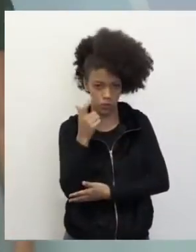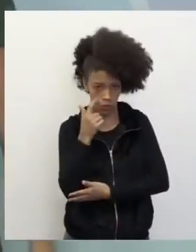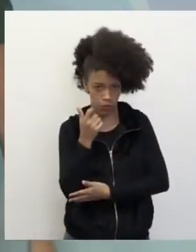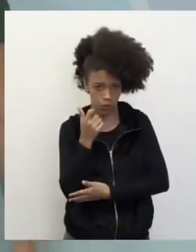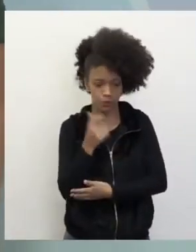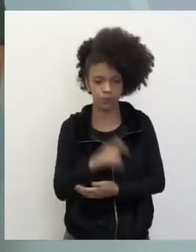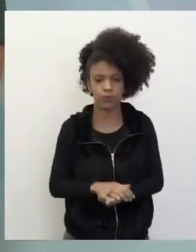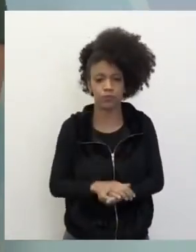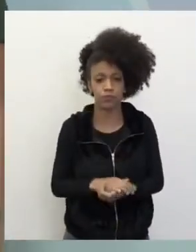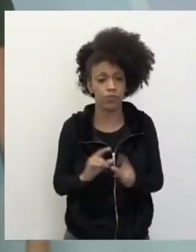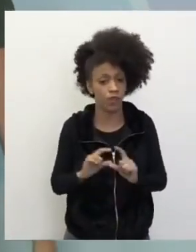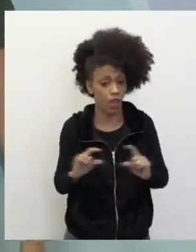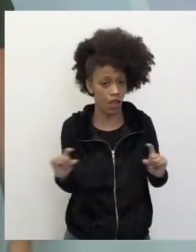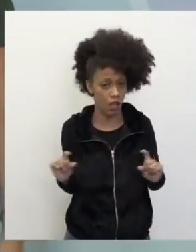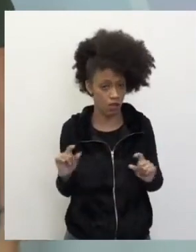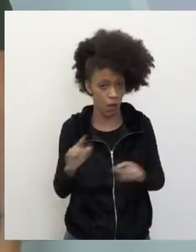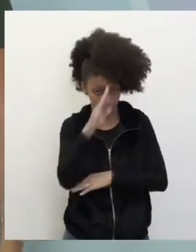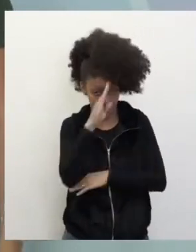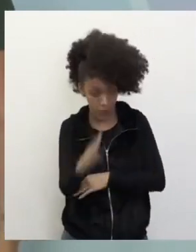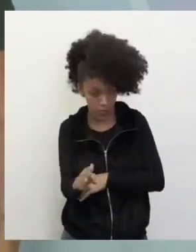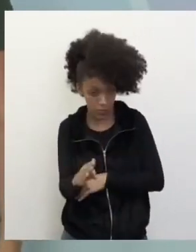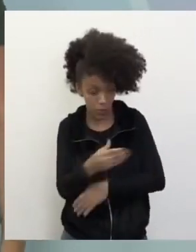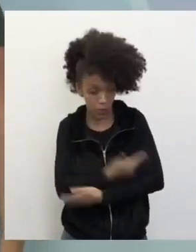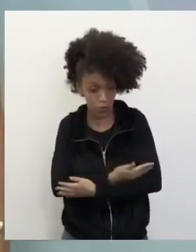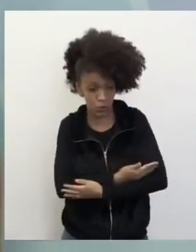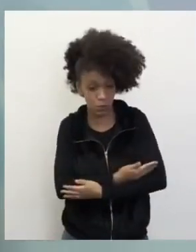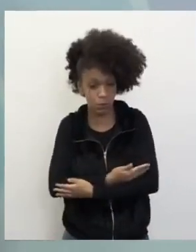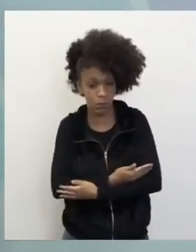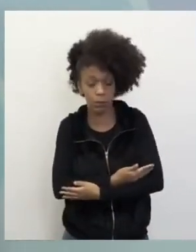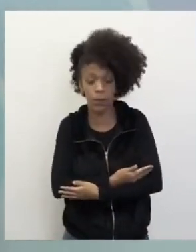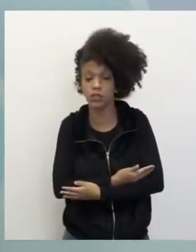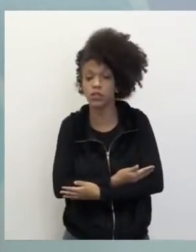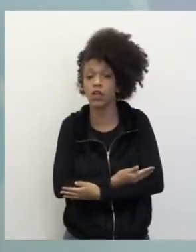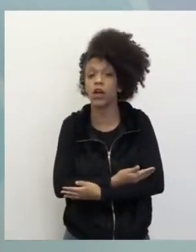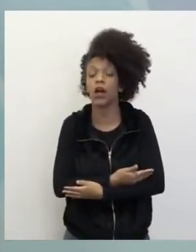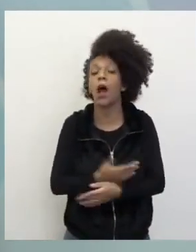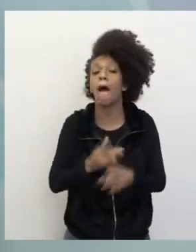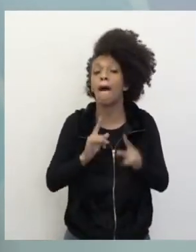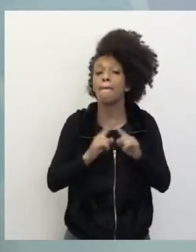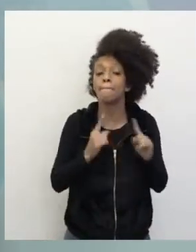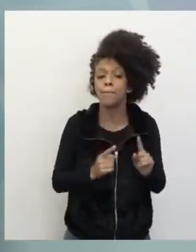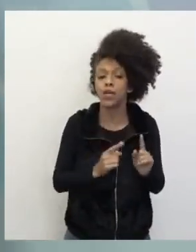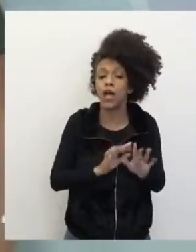fome é a minha oração subordinada. E aí eu tenho um outro articulador, quando.